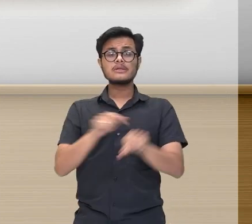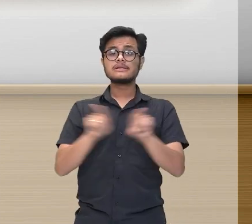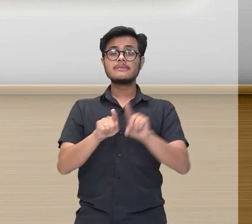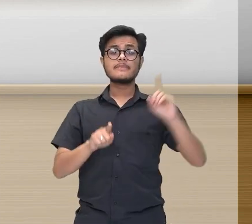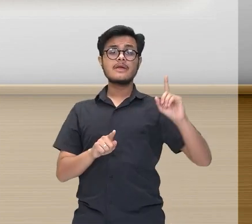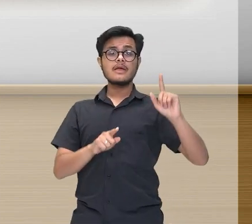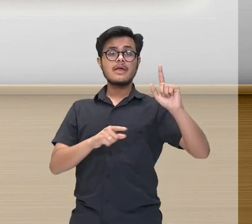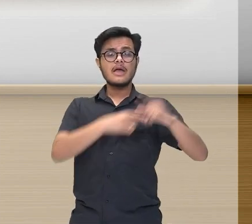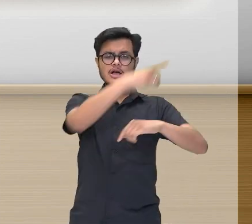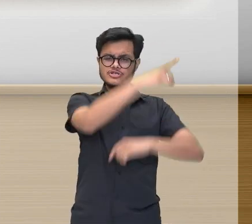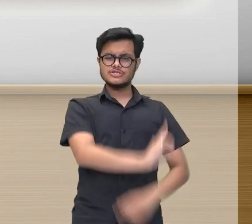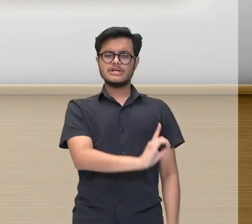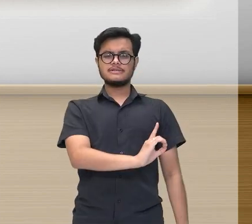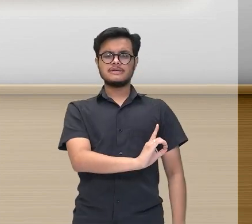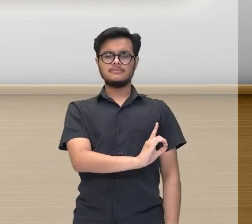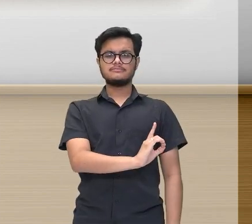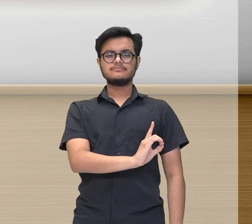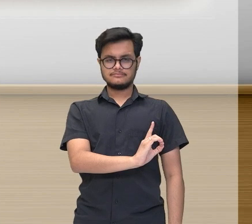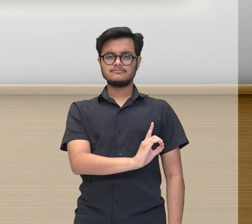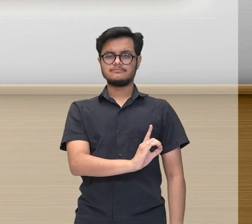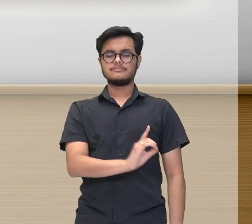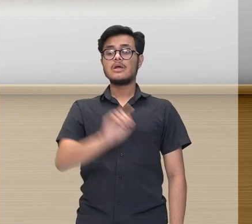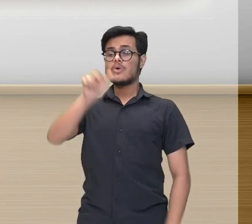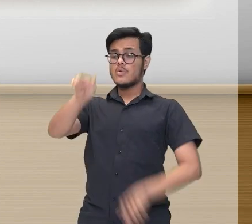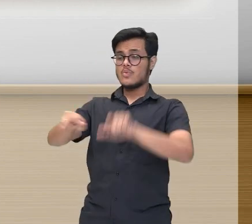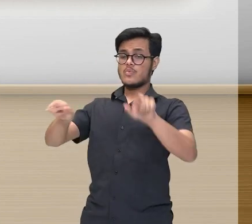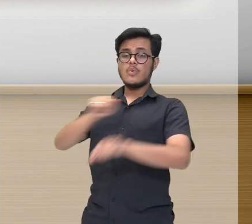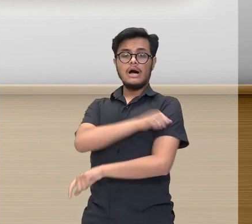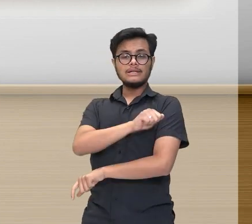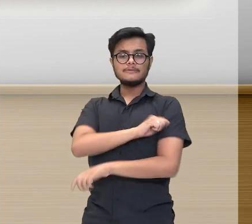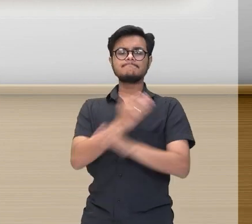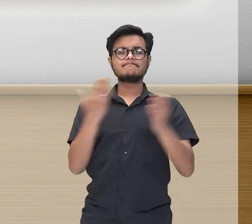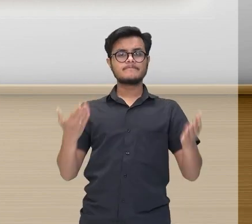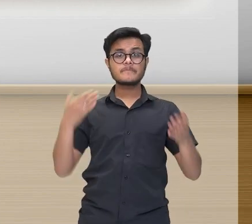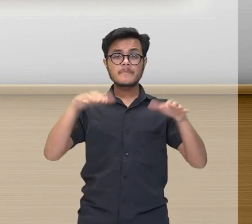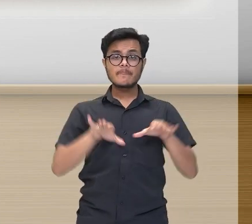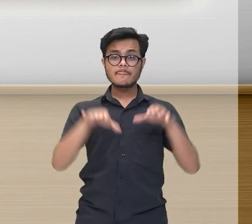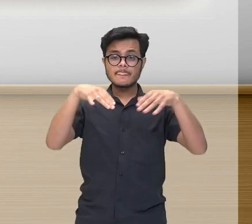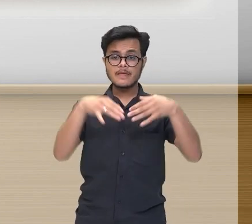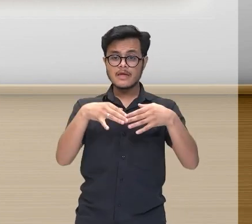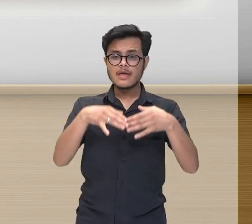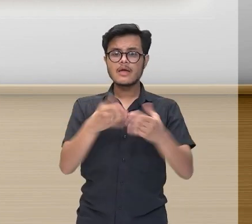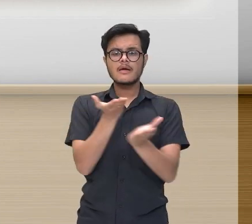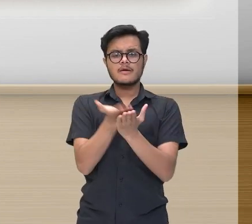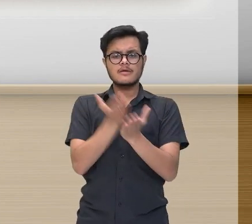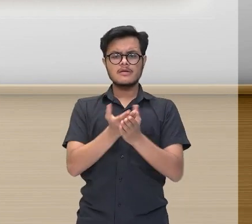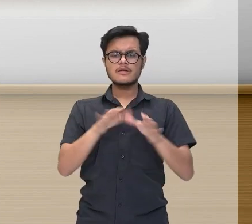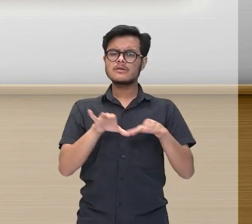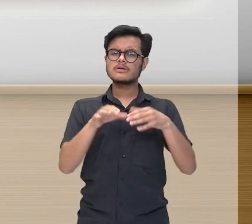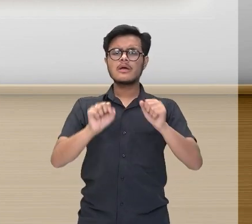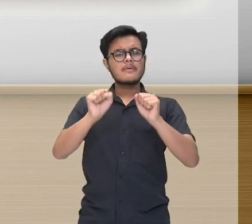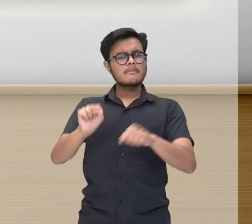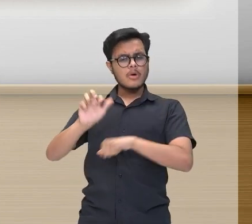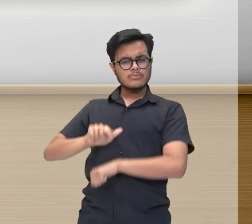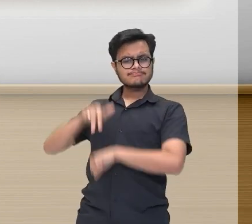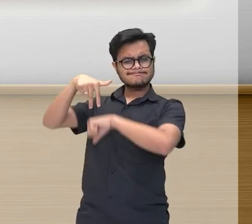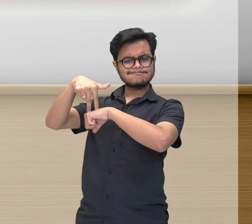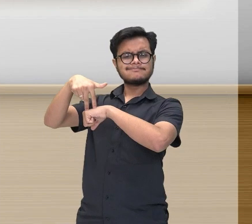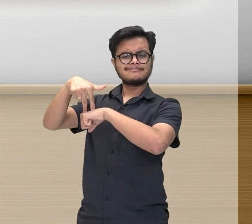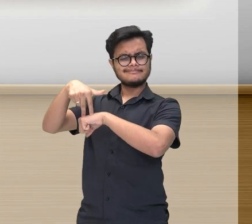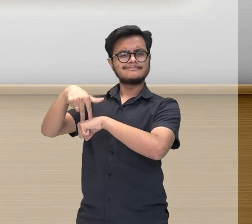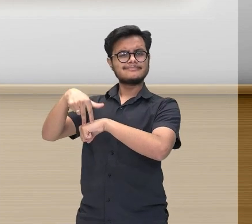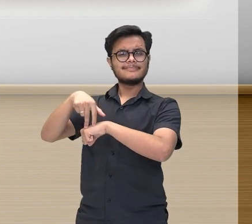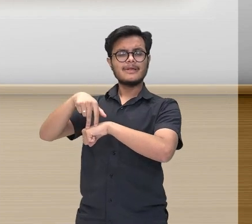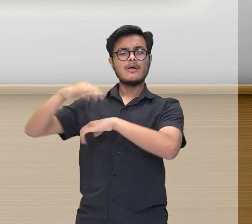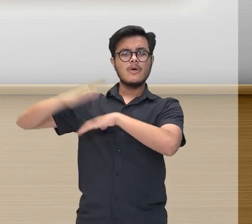entre a direção da escola. Por meio do Grêmio Estudantil, você também pode ser um protagonista, né?